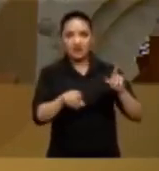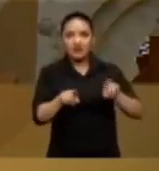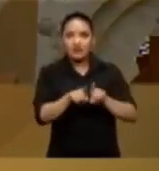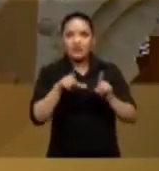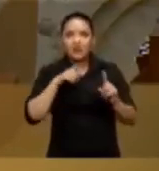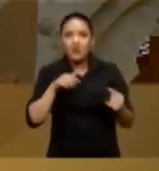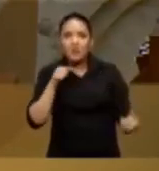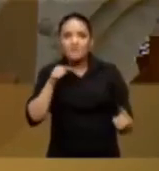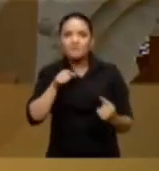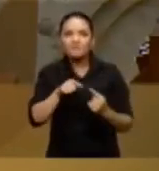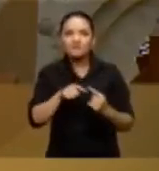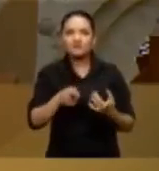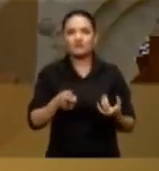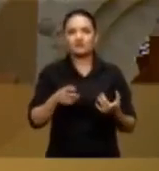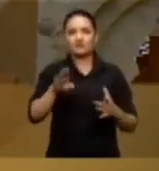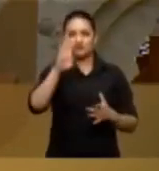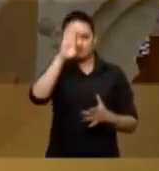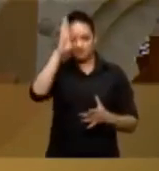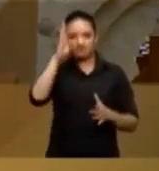leis.